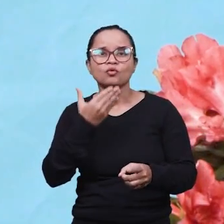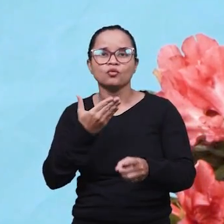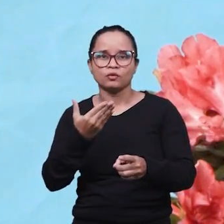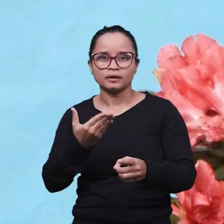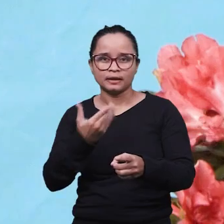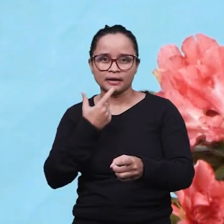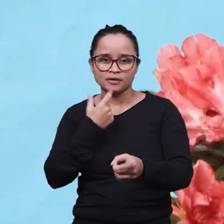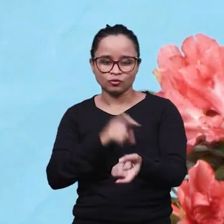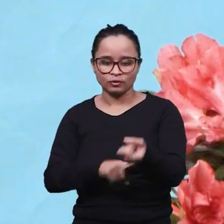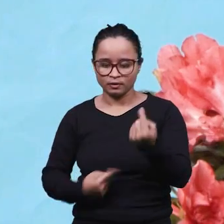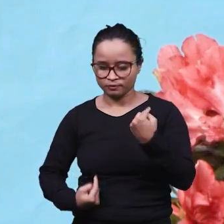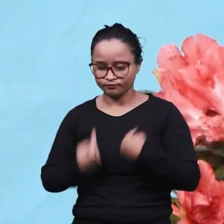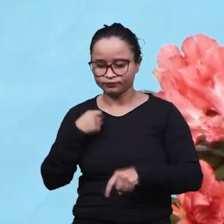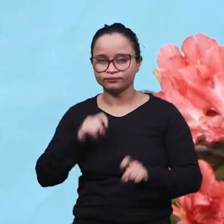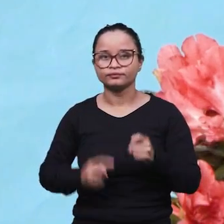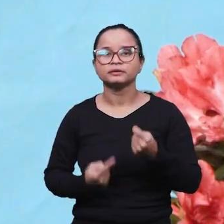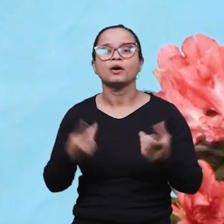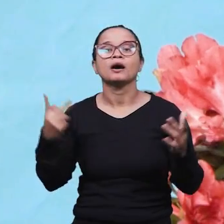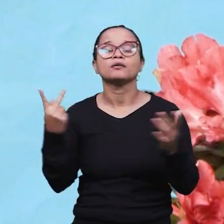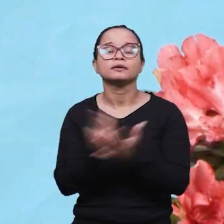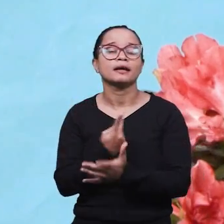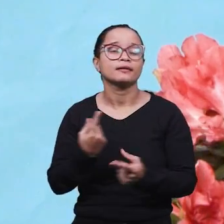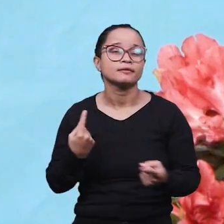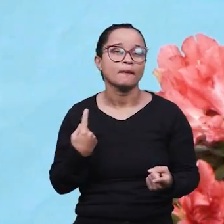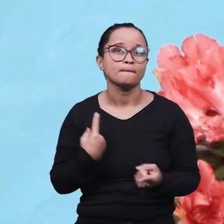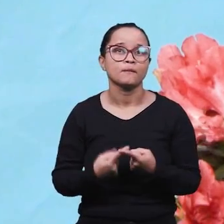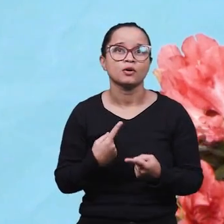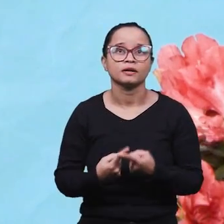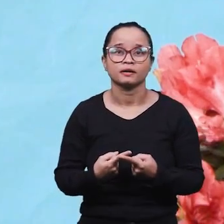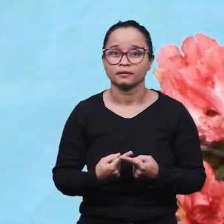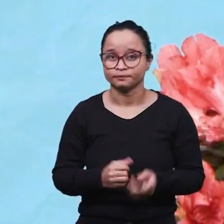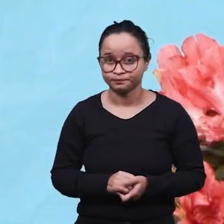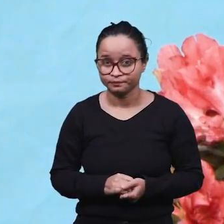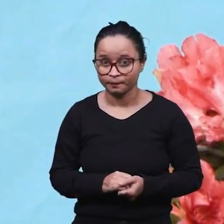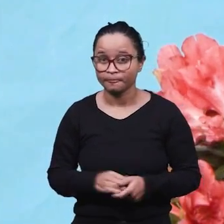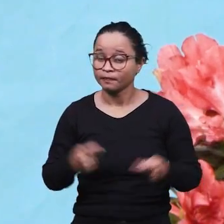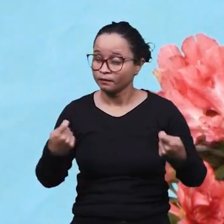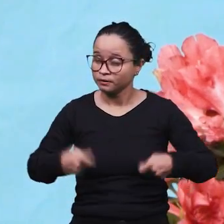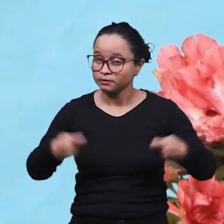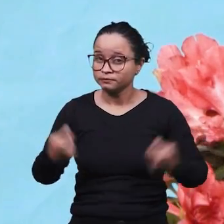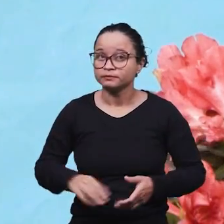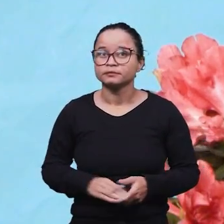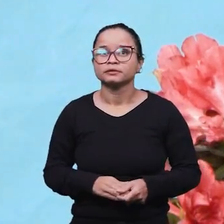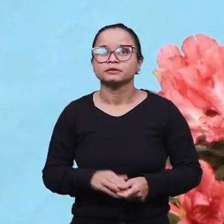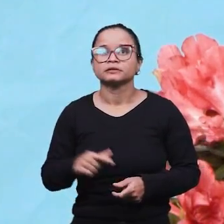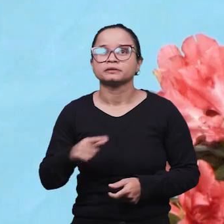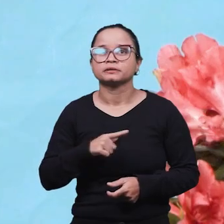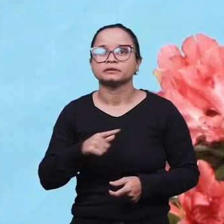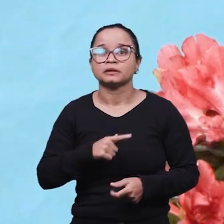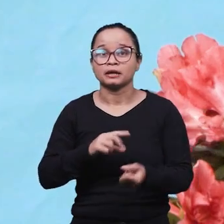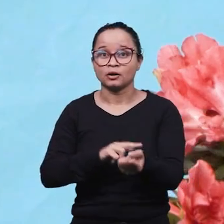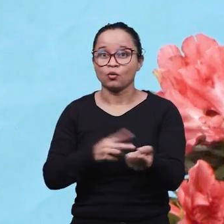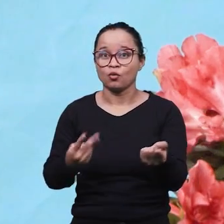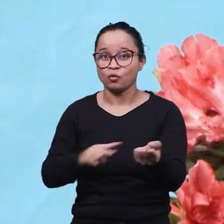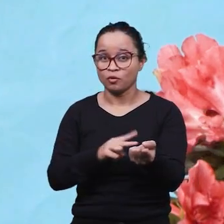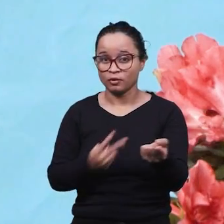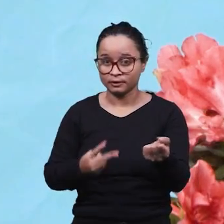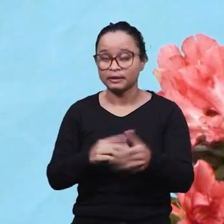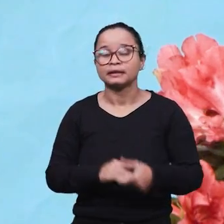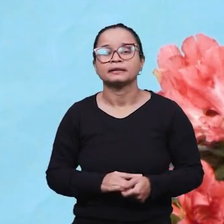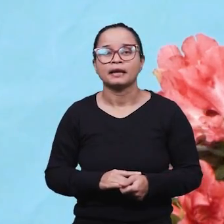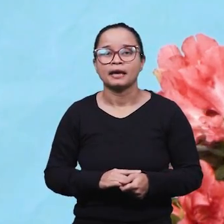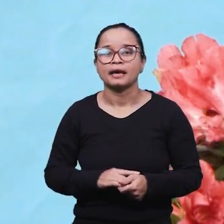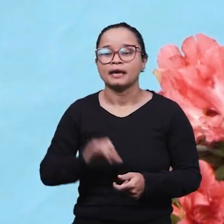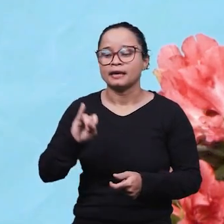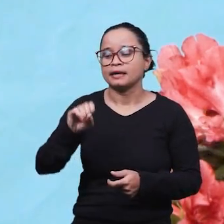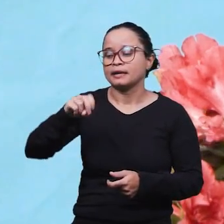excesso de glicose, ele é ocasionado por um aumento da resistência à insulina. A insulina é um hormônio produzido pelo pâncreas e ela